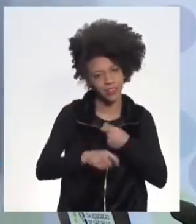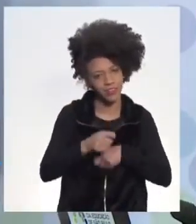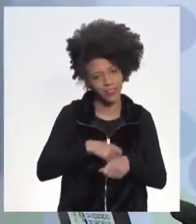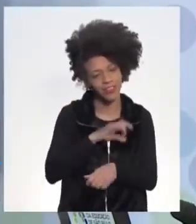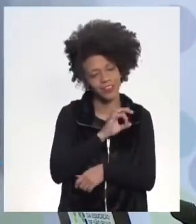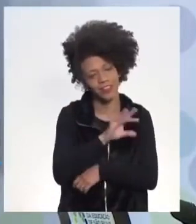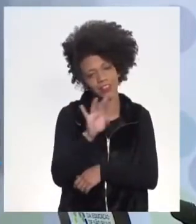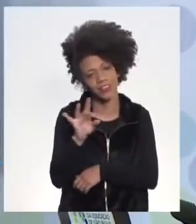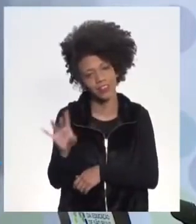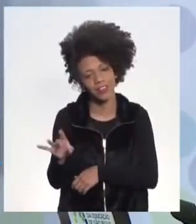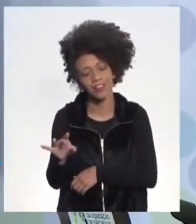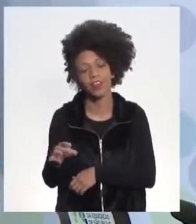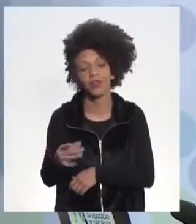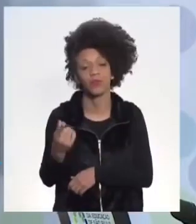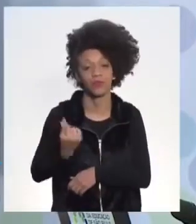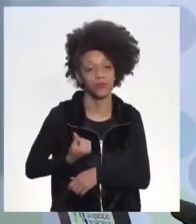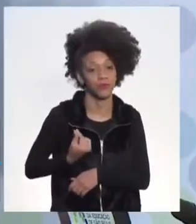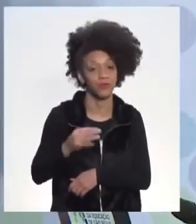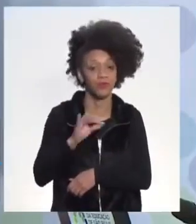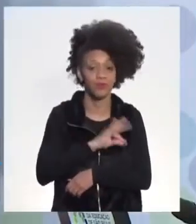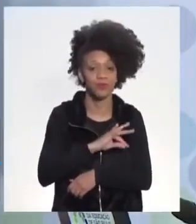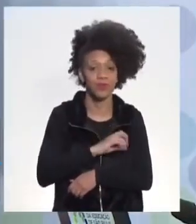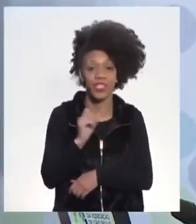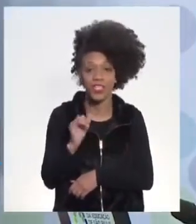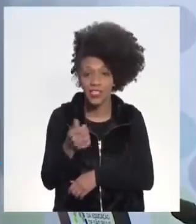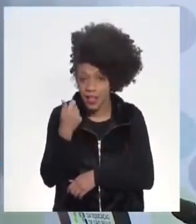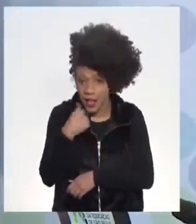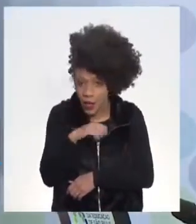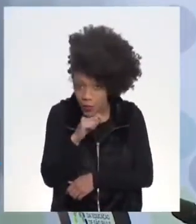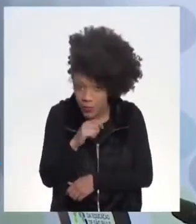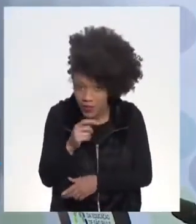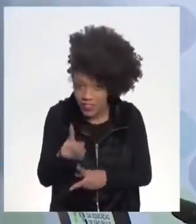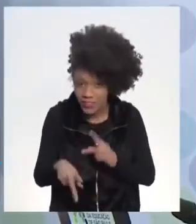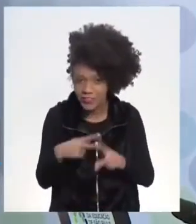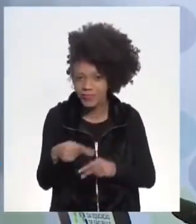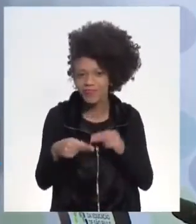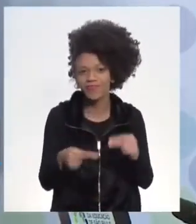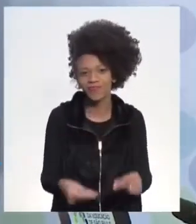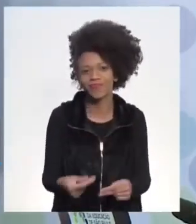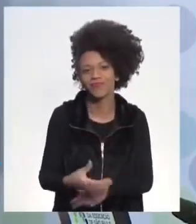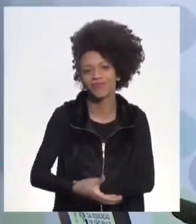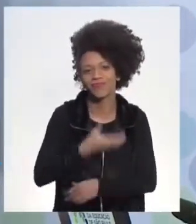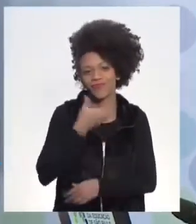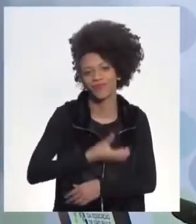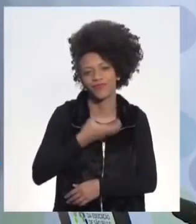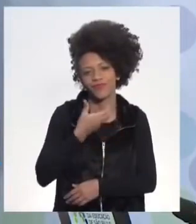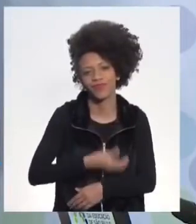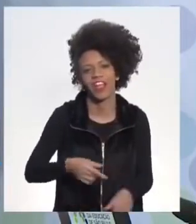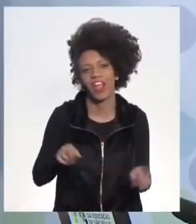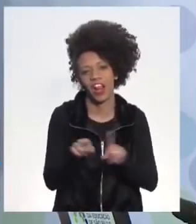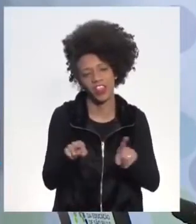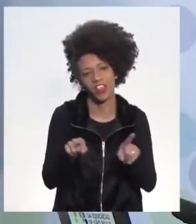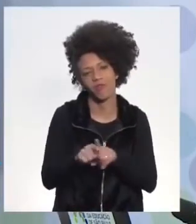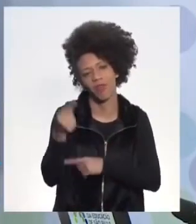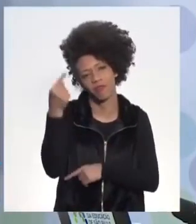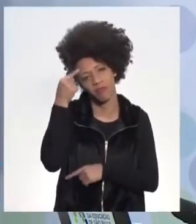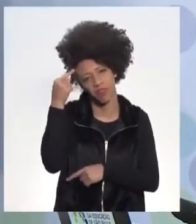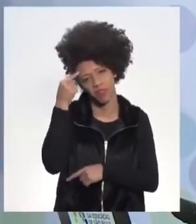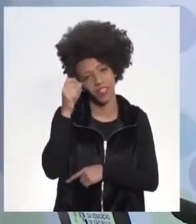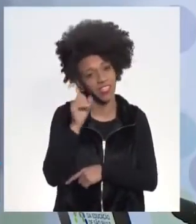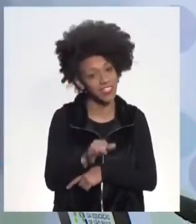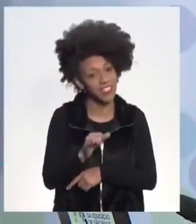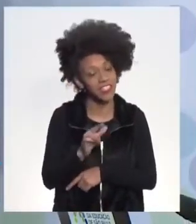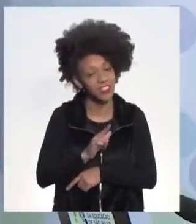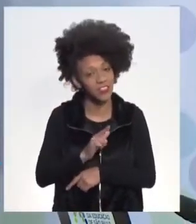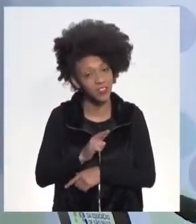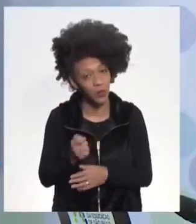cada um. Usa o que sua mãe te deu no Natal, mas a hora que a mãe foi comprar, ela também pensou se valeria